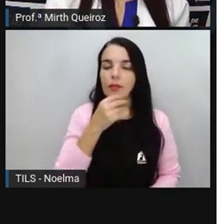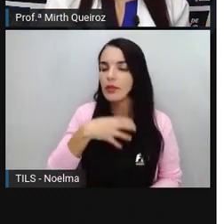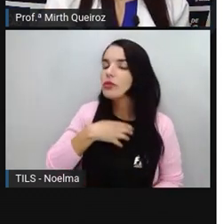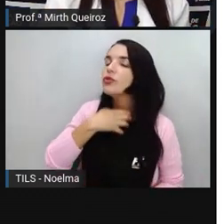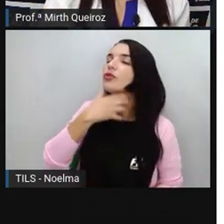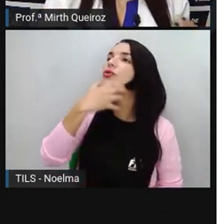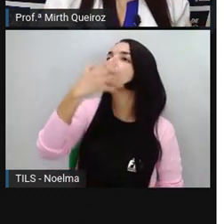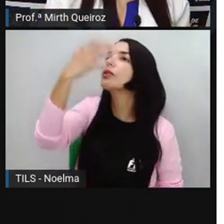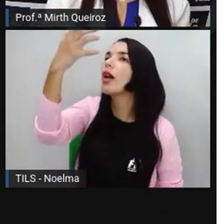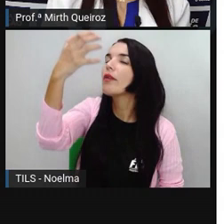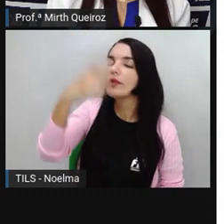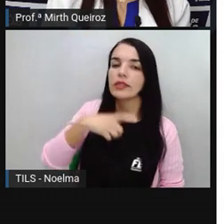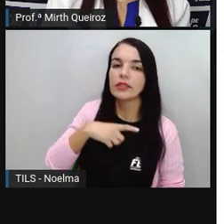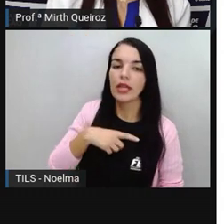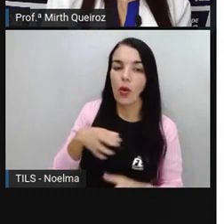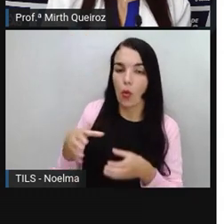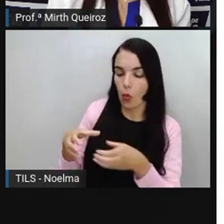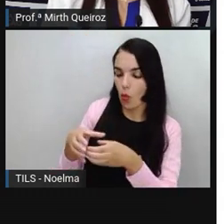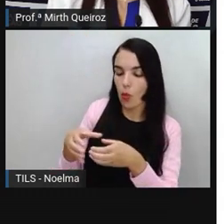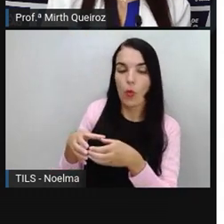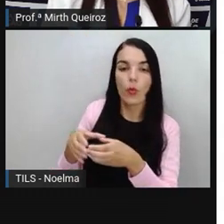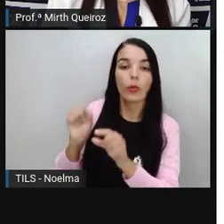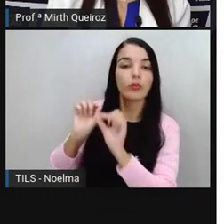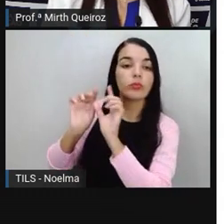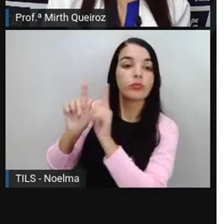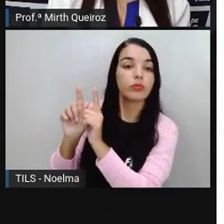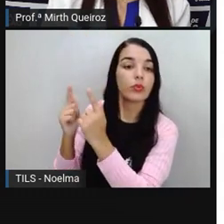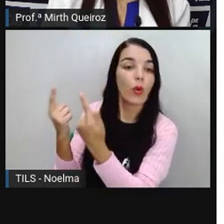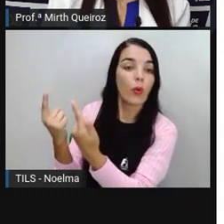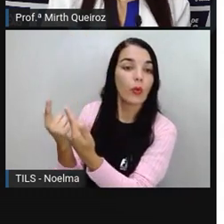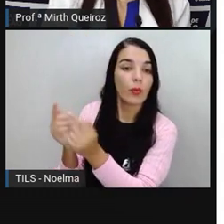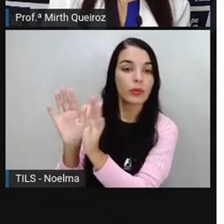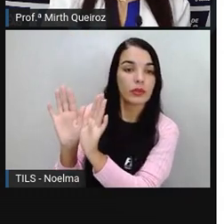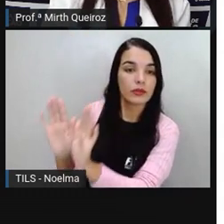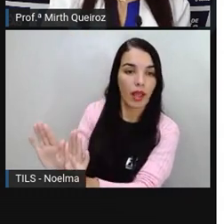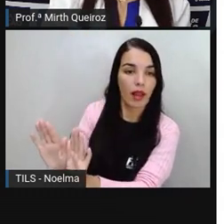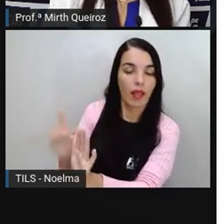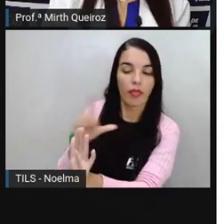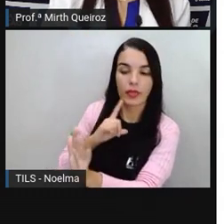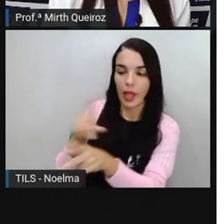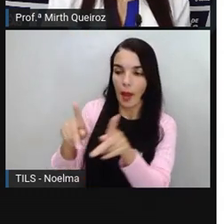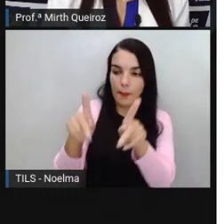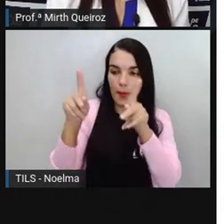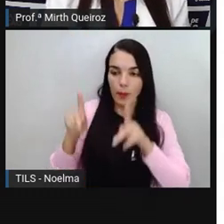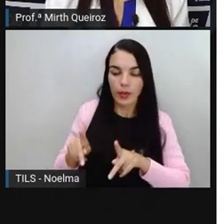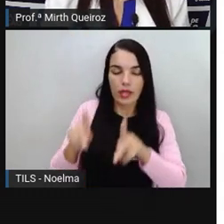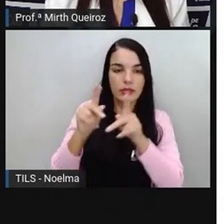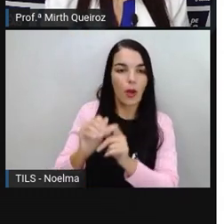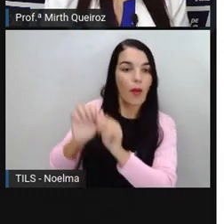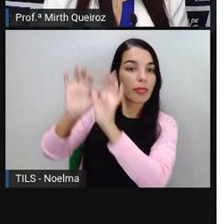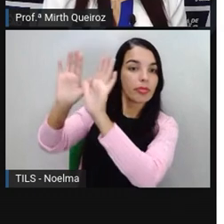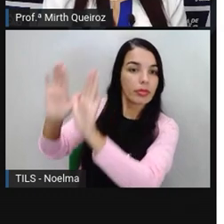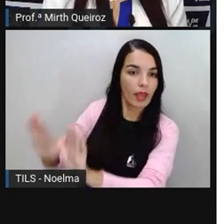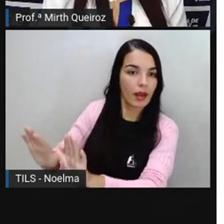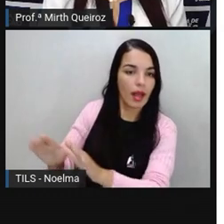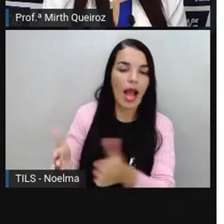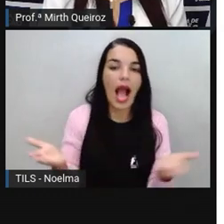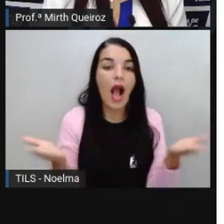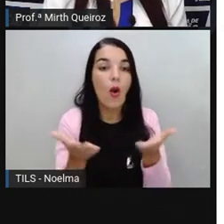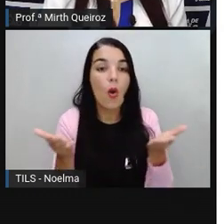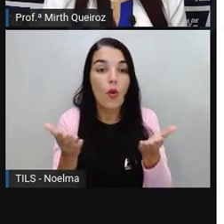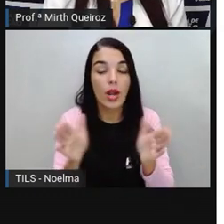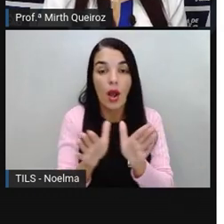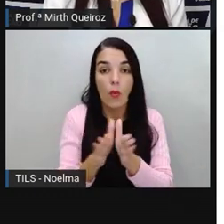exemplo, ela está com um grupo. Essa girafa faz parte de uma população. Quando se junta